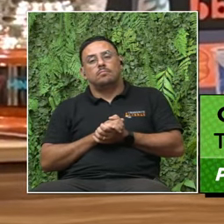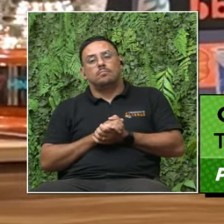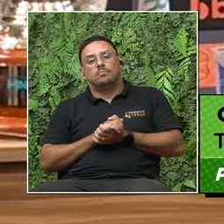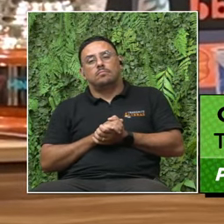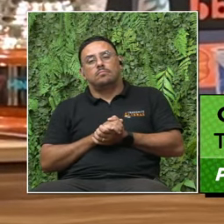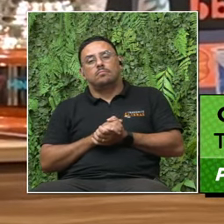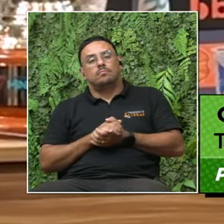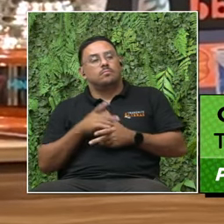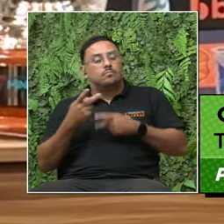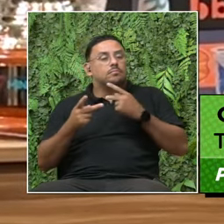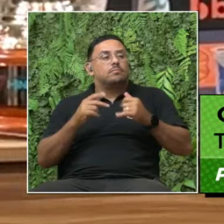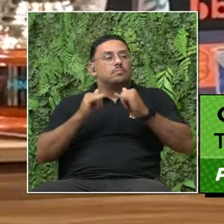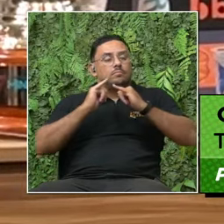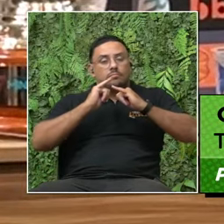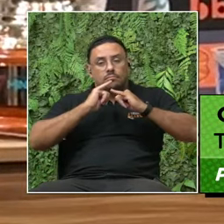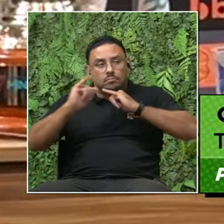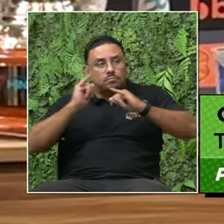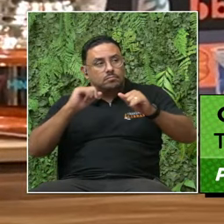com